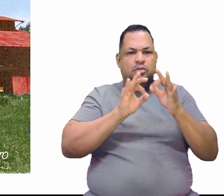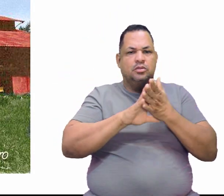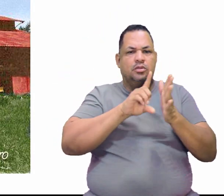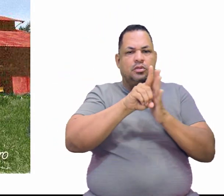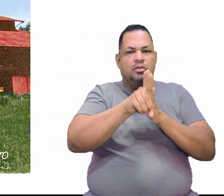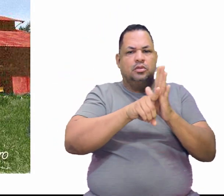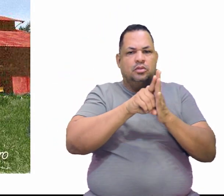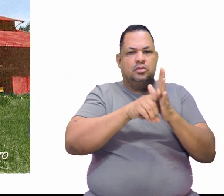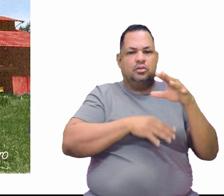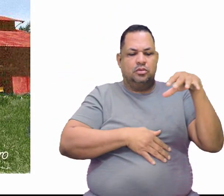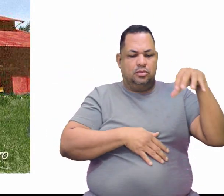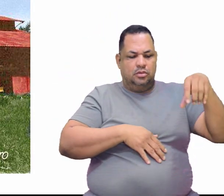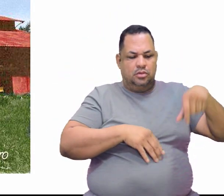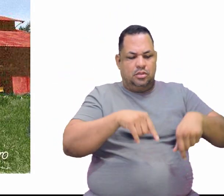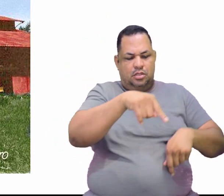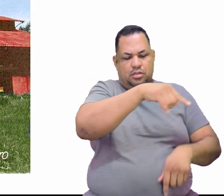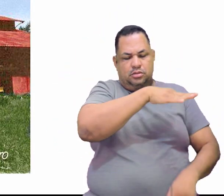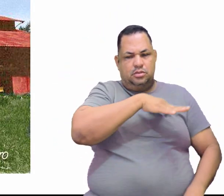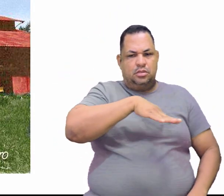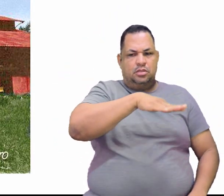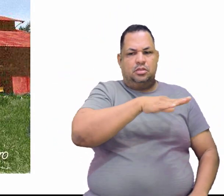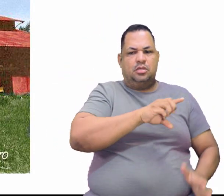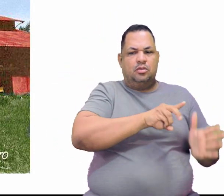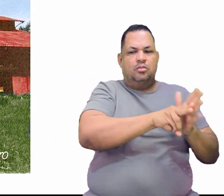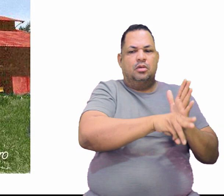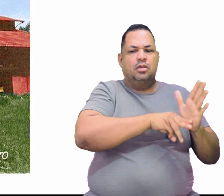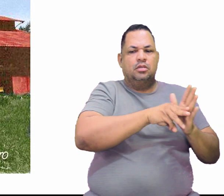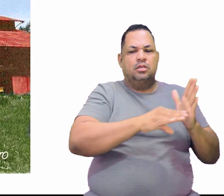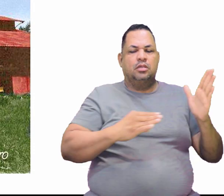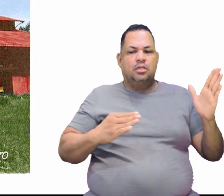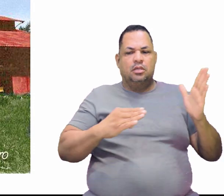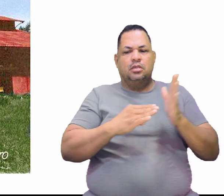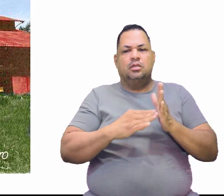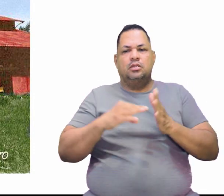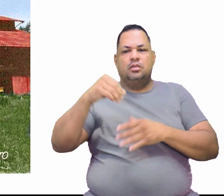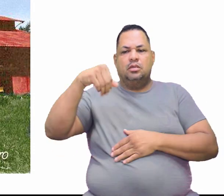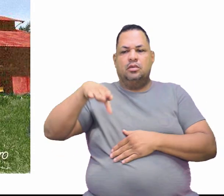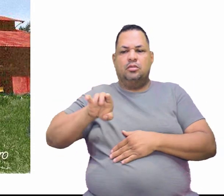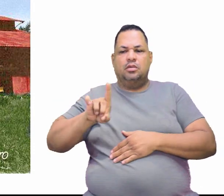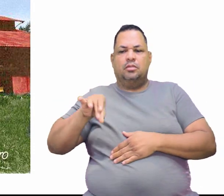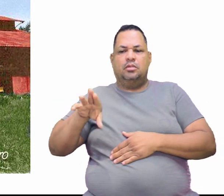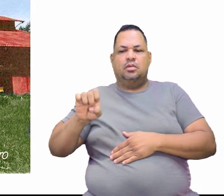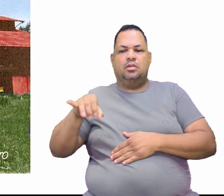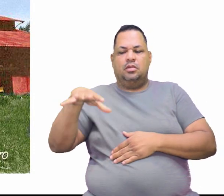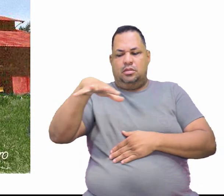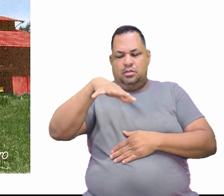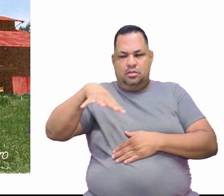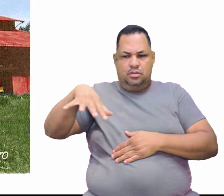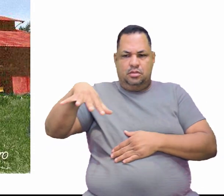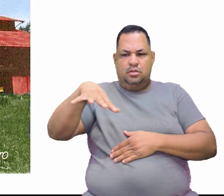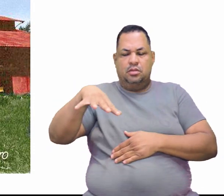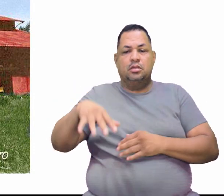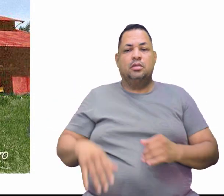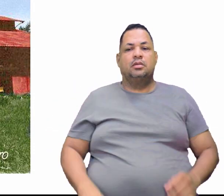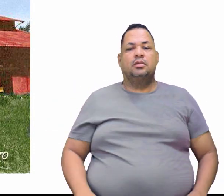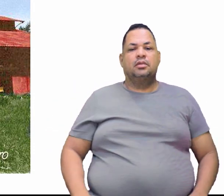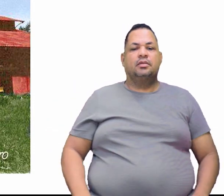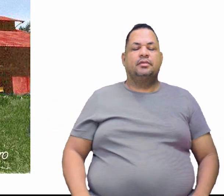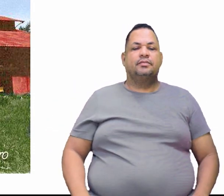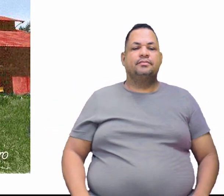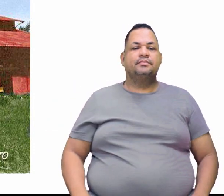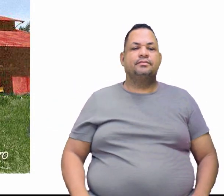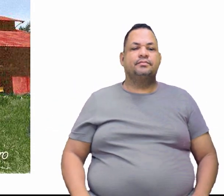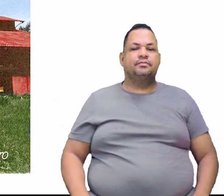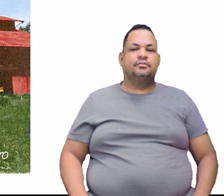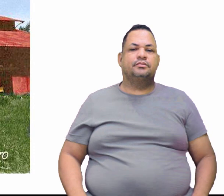ferrovia que ligasse o Madeira ao Mamoré. Olha aí, esse aí já tem mais os